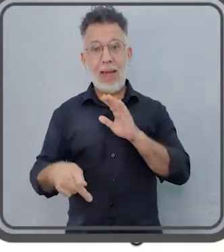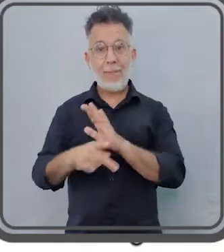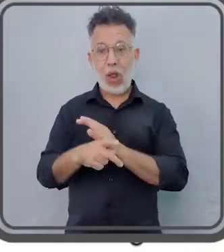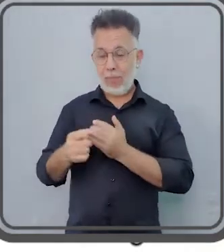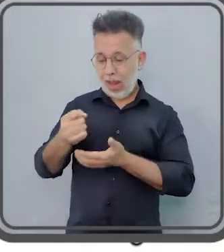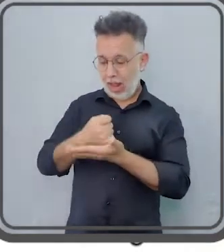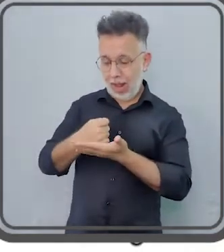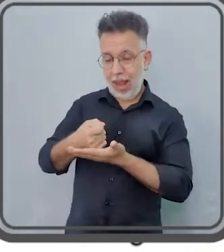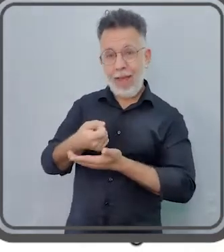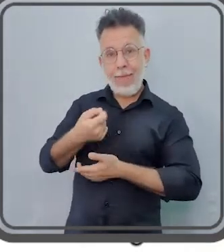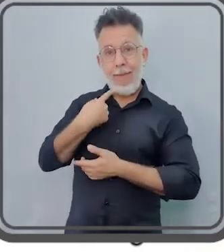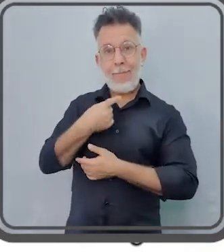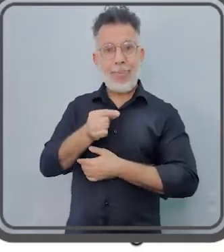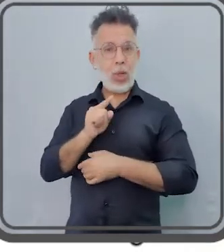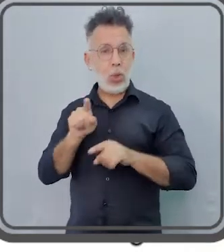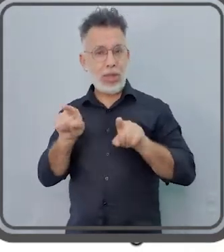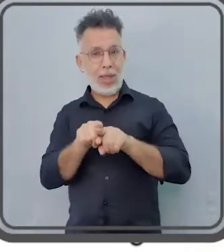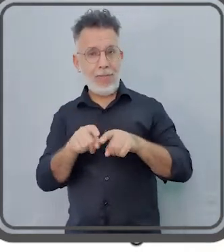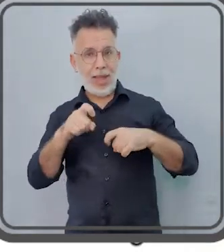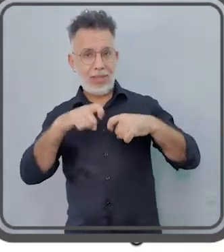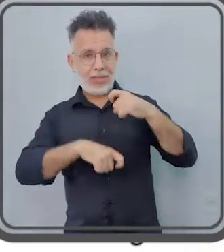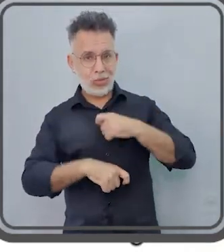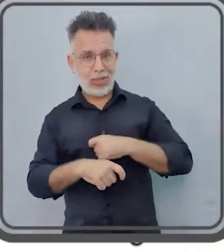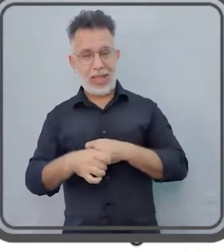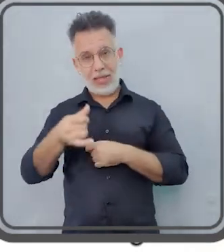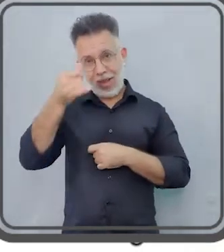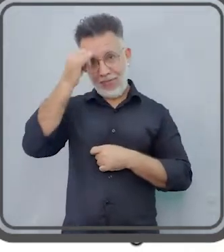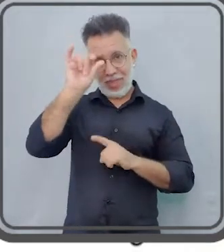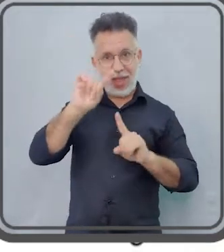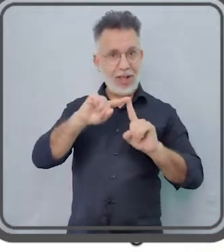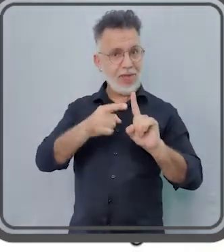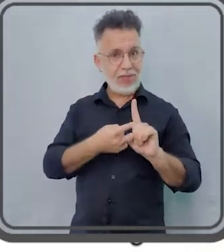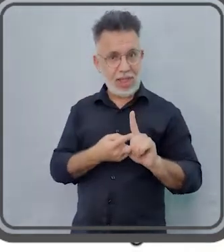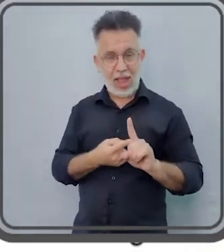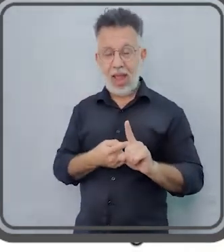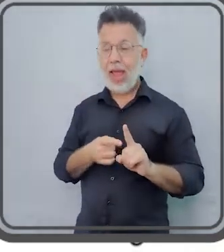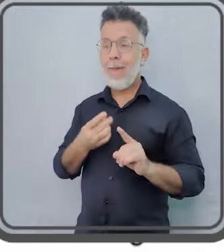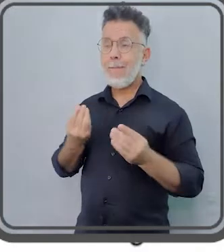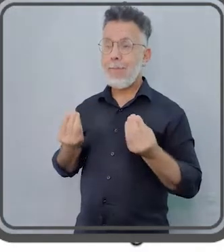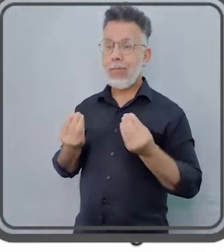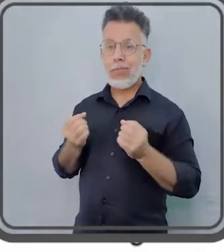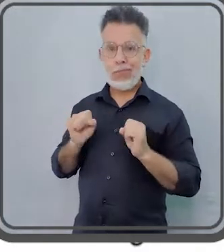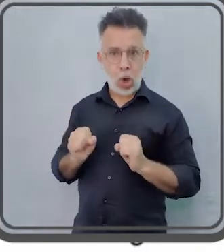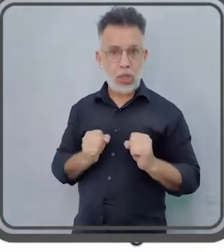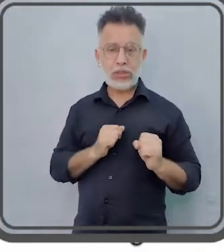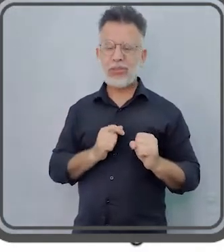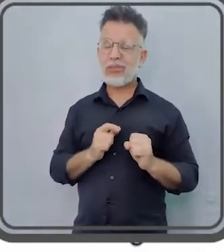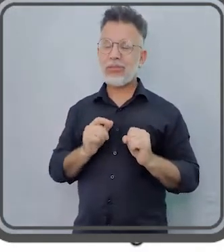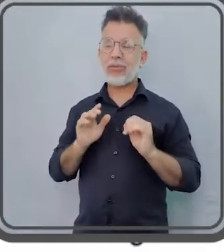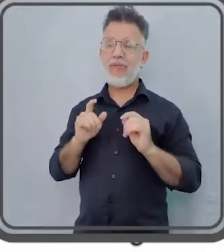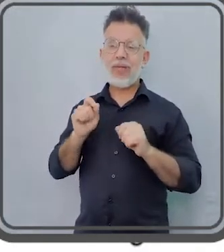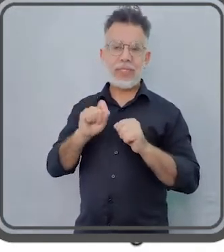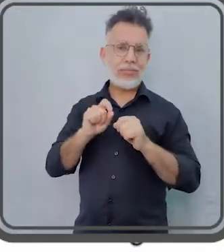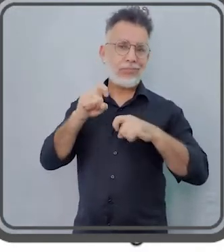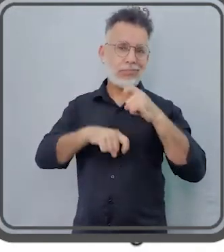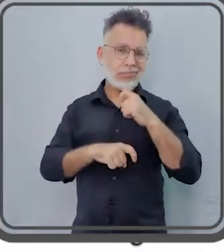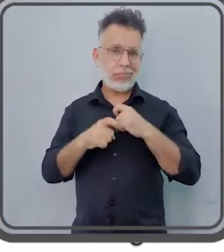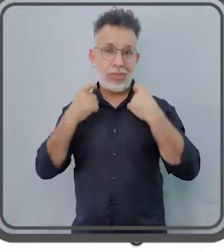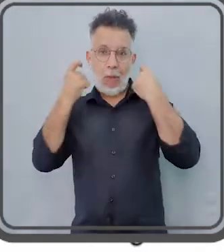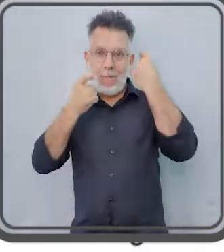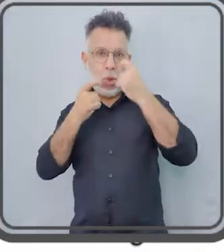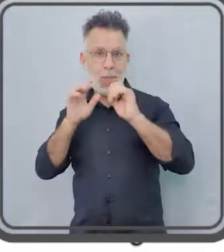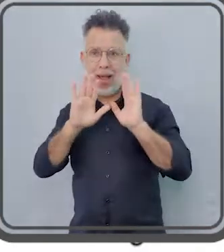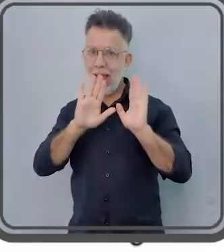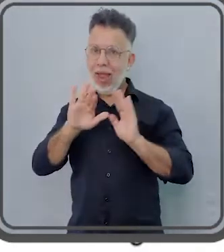momento da sexualidade feminina, onde ela pode estabelecer uma relação sem se preocupar, né, em ter filhos ali,